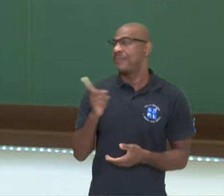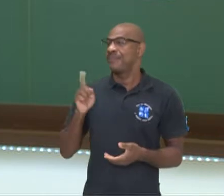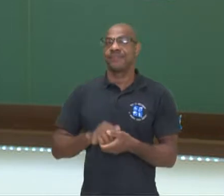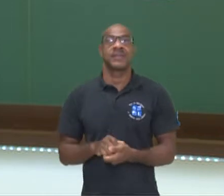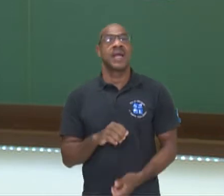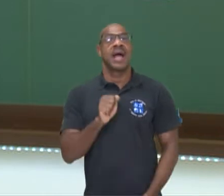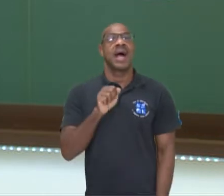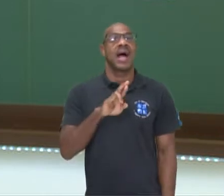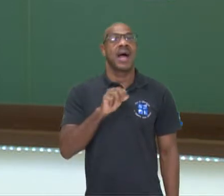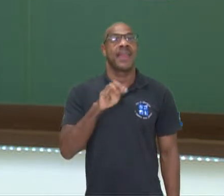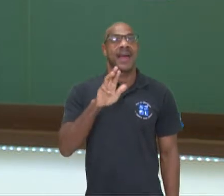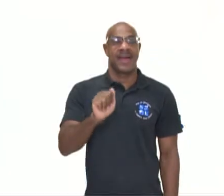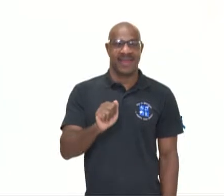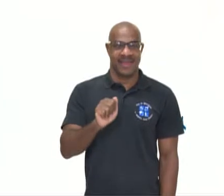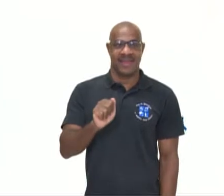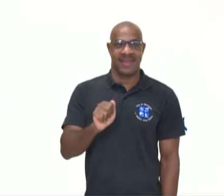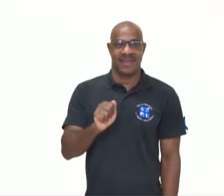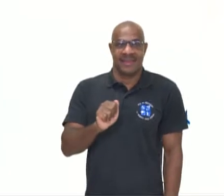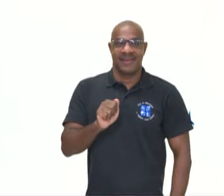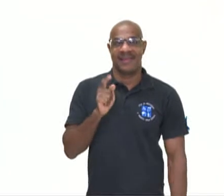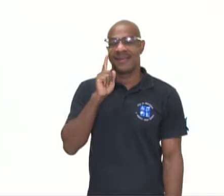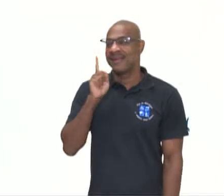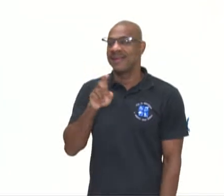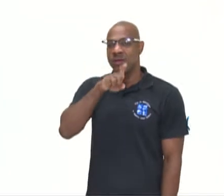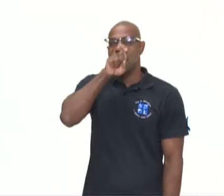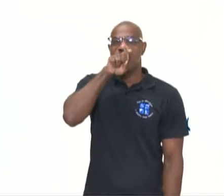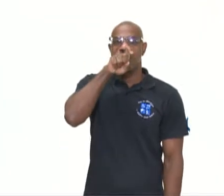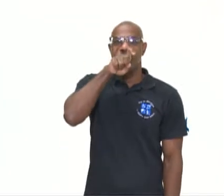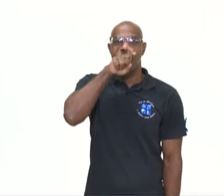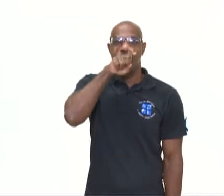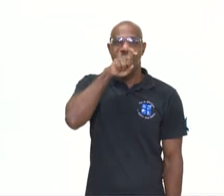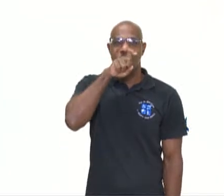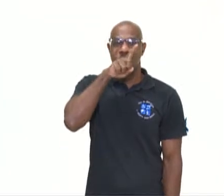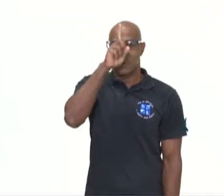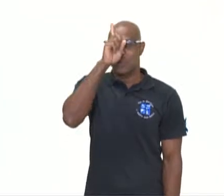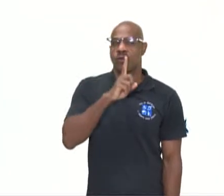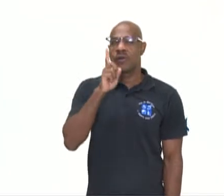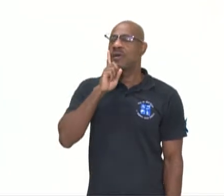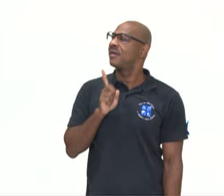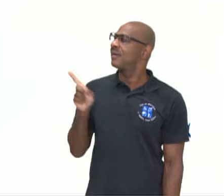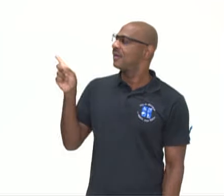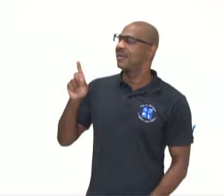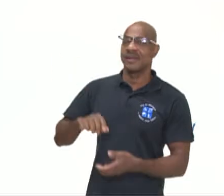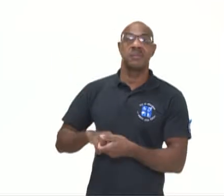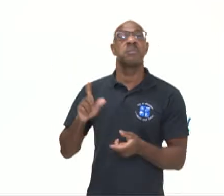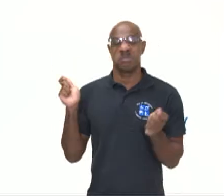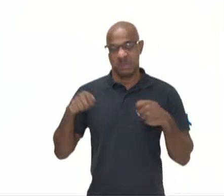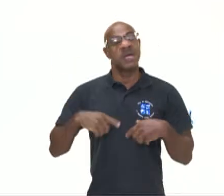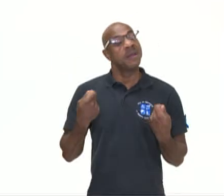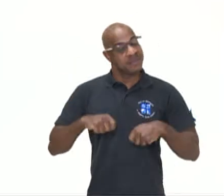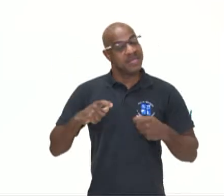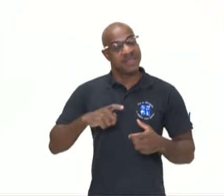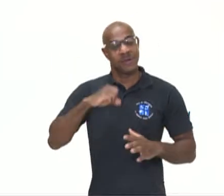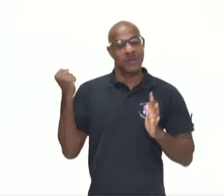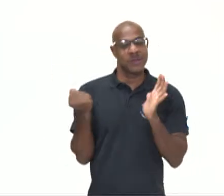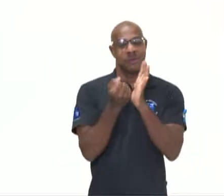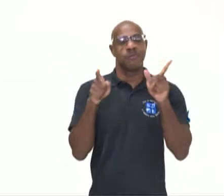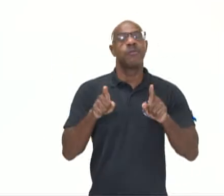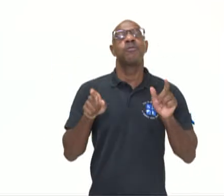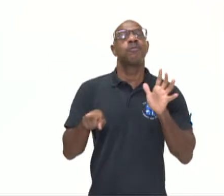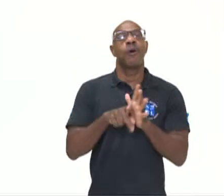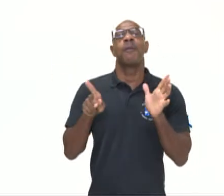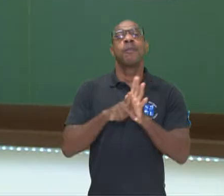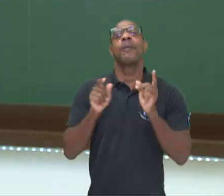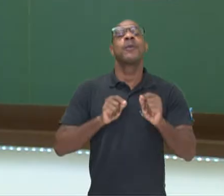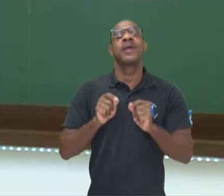a linda e maravilhosa arara canindé. Linda, né, gente? Eu acho que ela deveria ser o símbolo do Brasil, né? Verde, amarela e